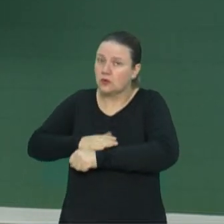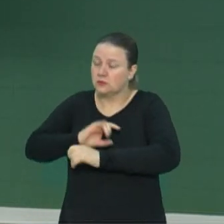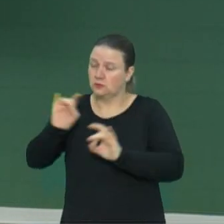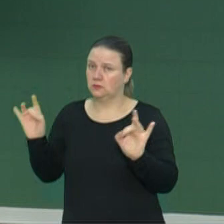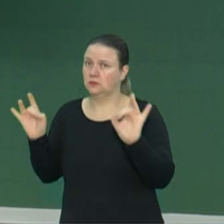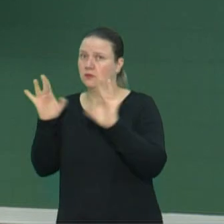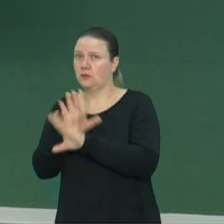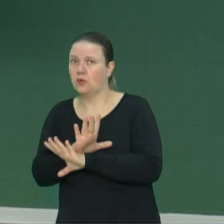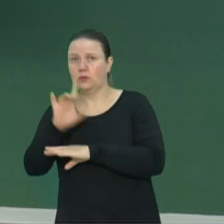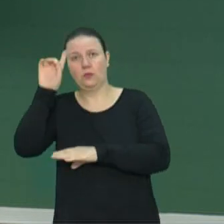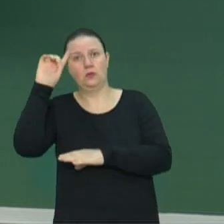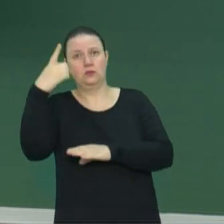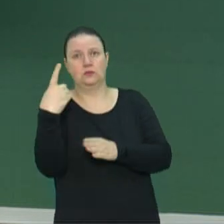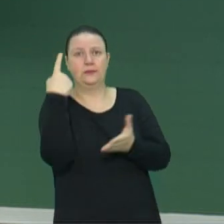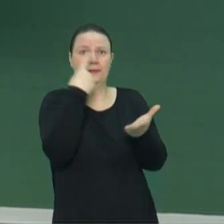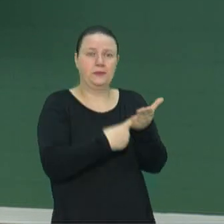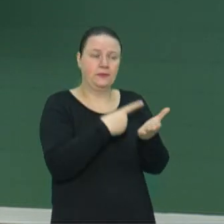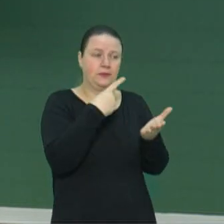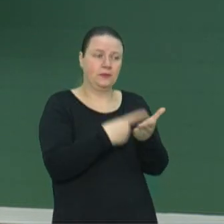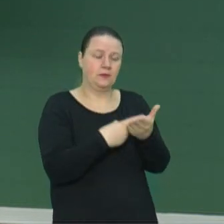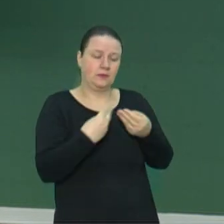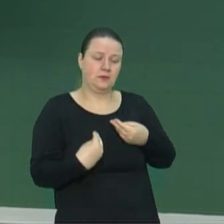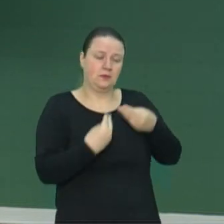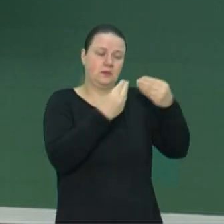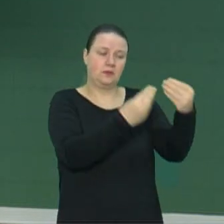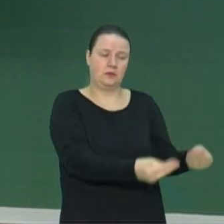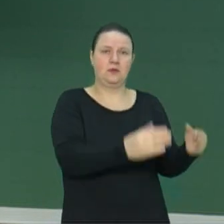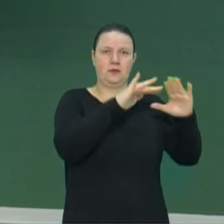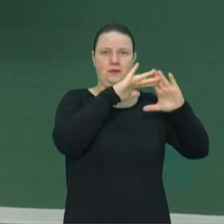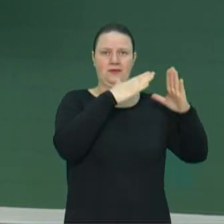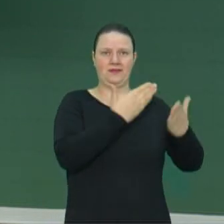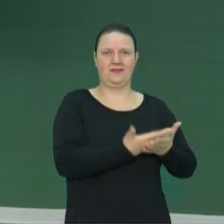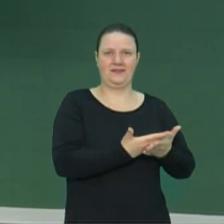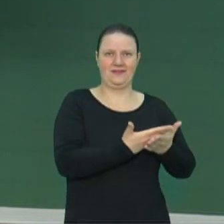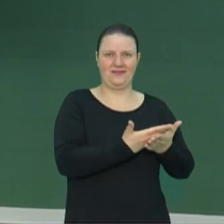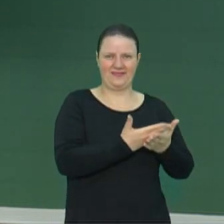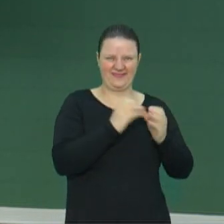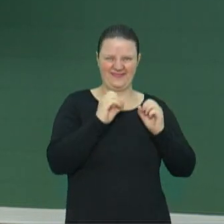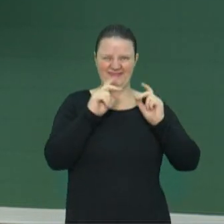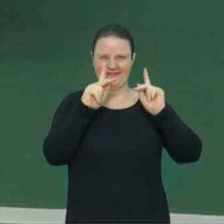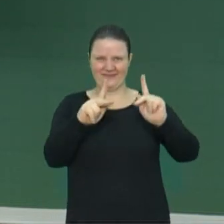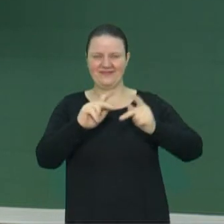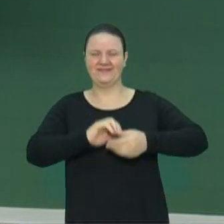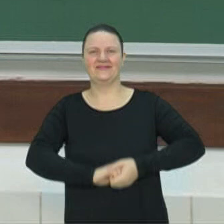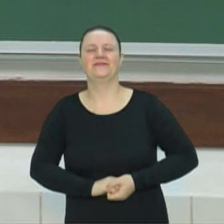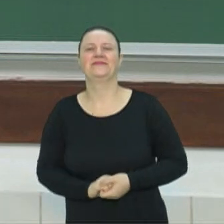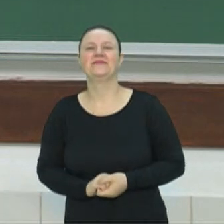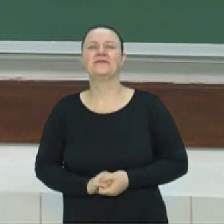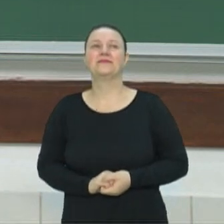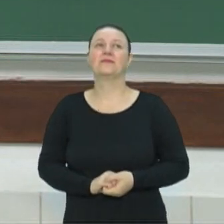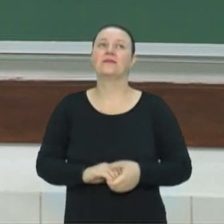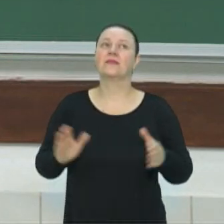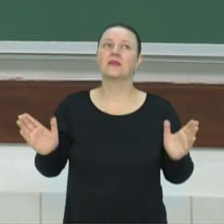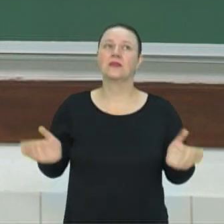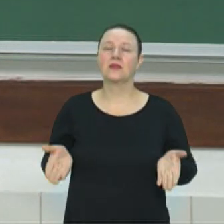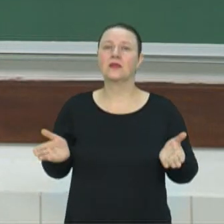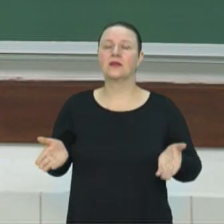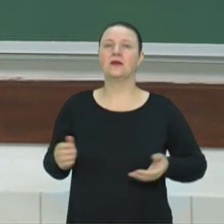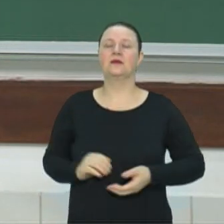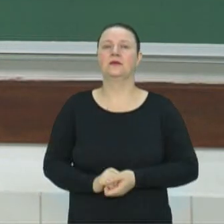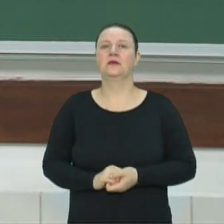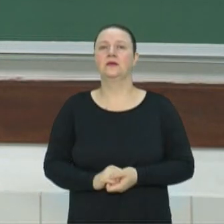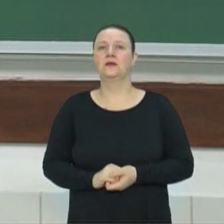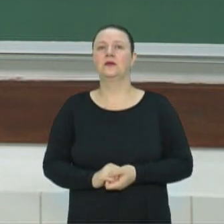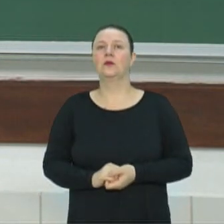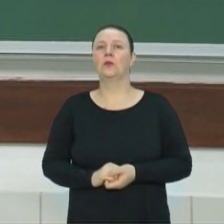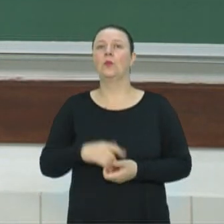dia combinado, entregue-as na secretaria da sua escola. Tudo bem? Então, pessoal,